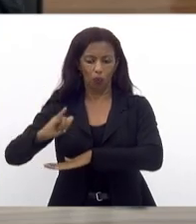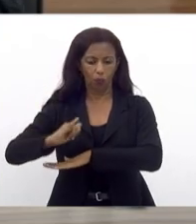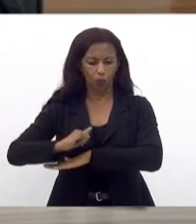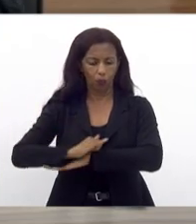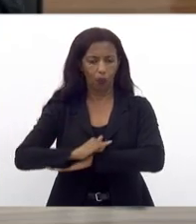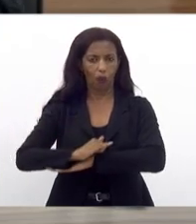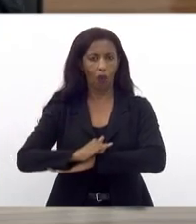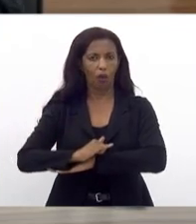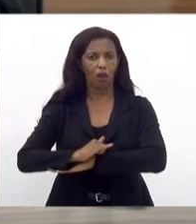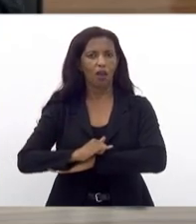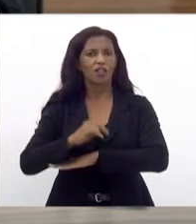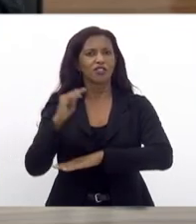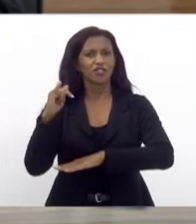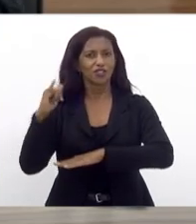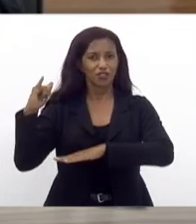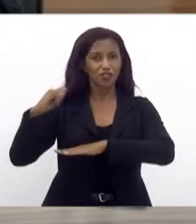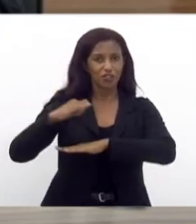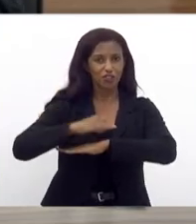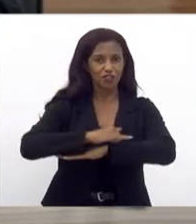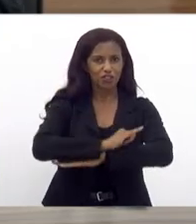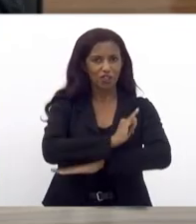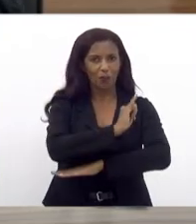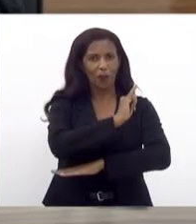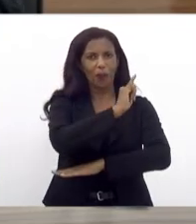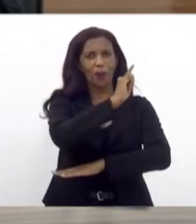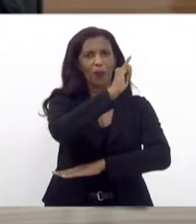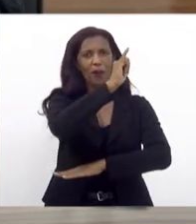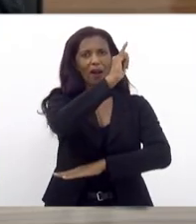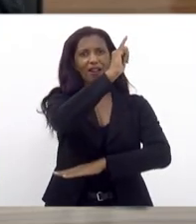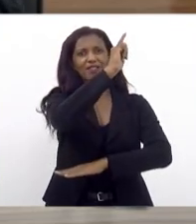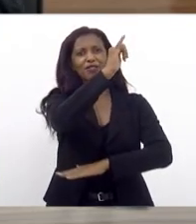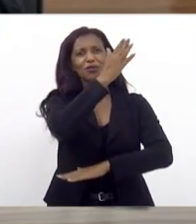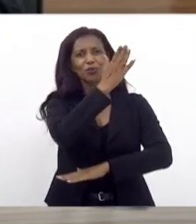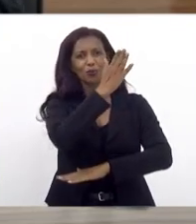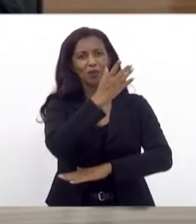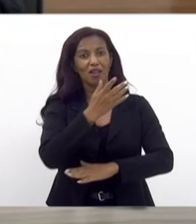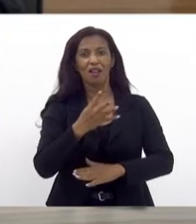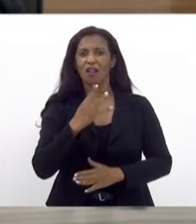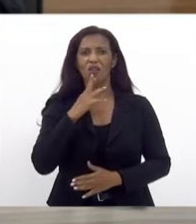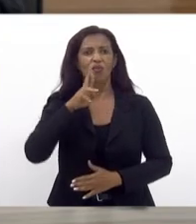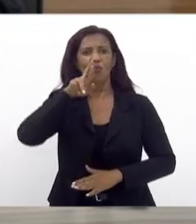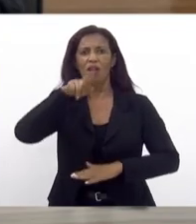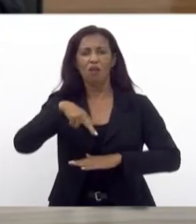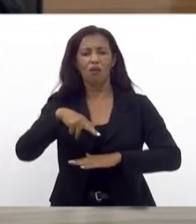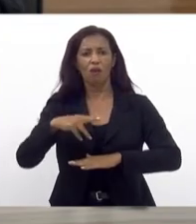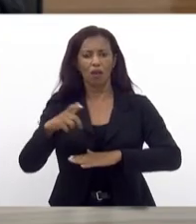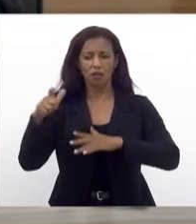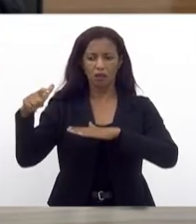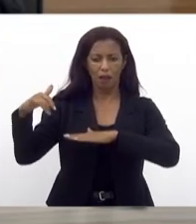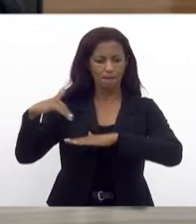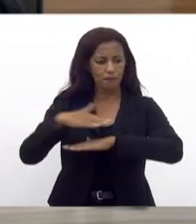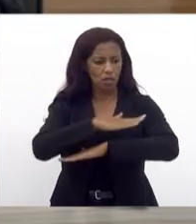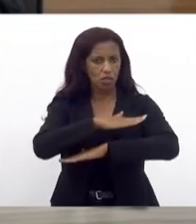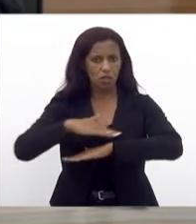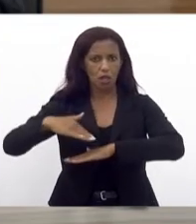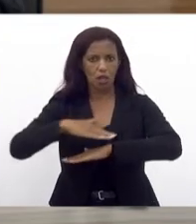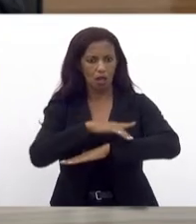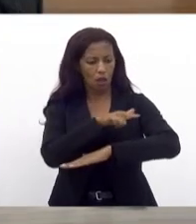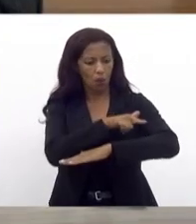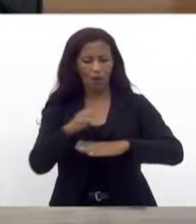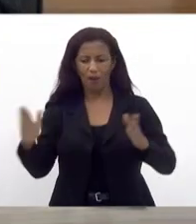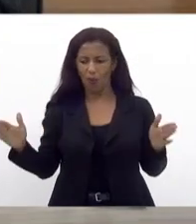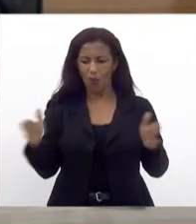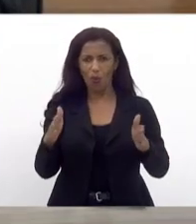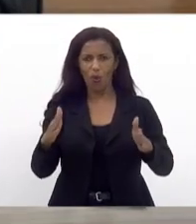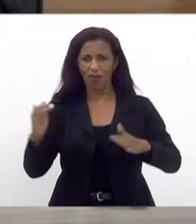da Airbus faz essa coisa de arremeter. Ela não reconhece a pista do Santos Dumont, que é uma pista